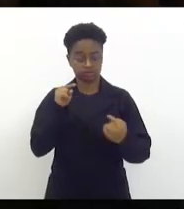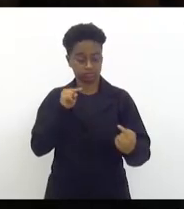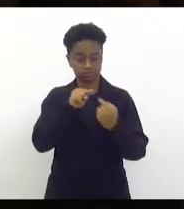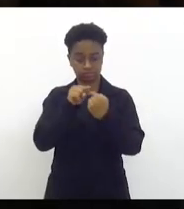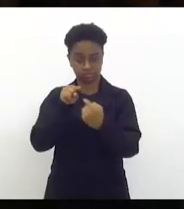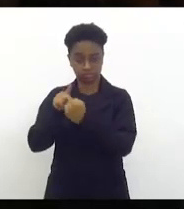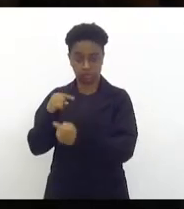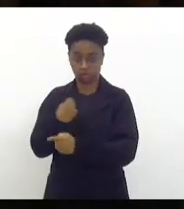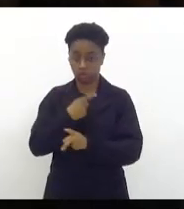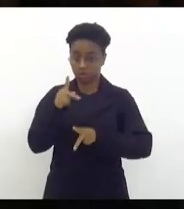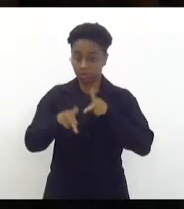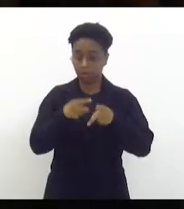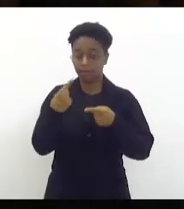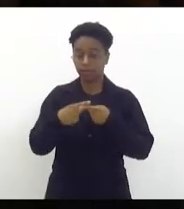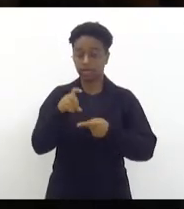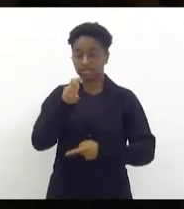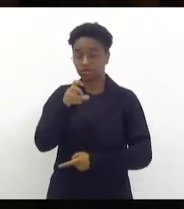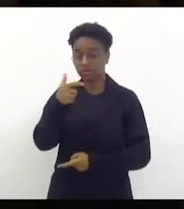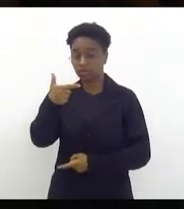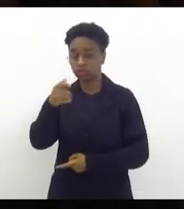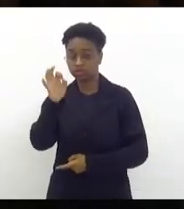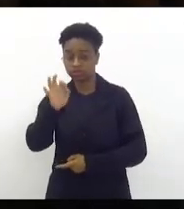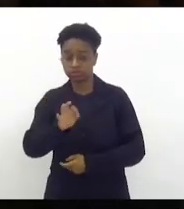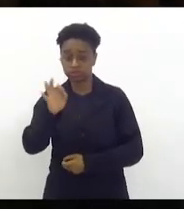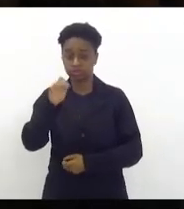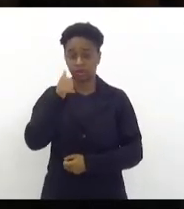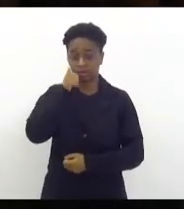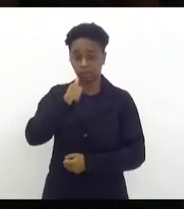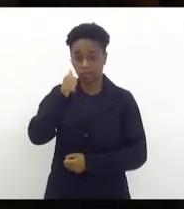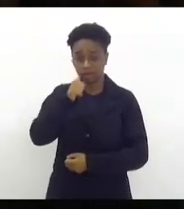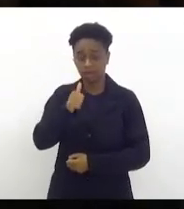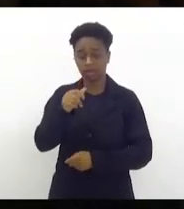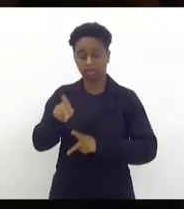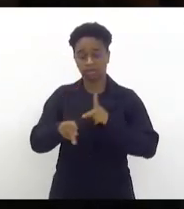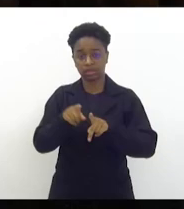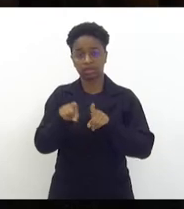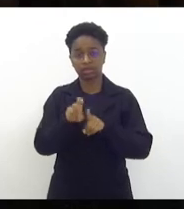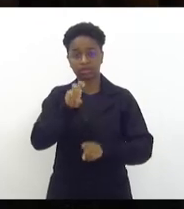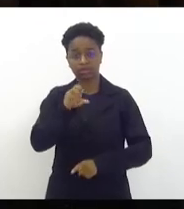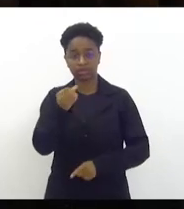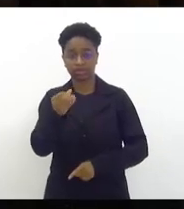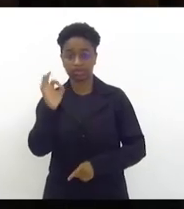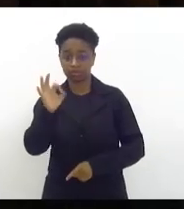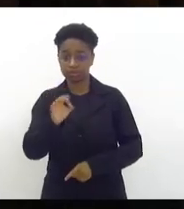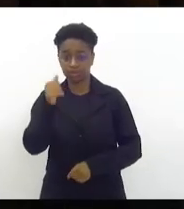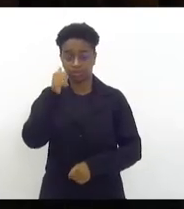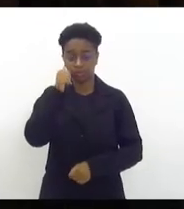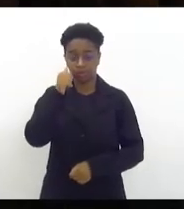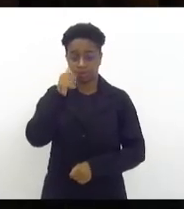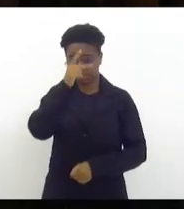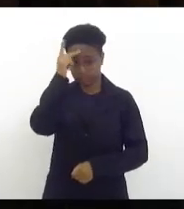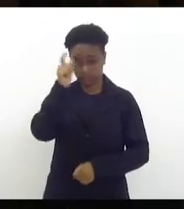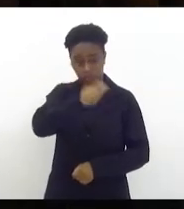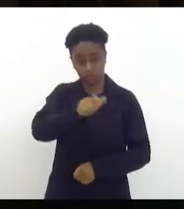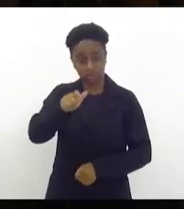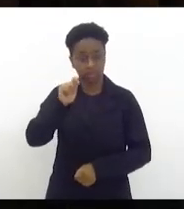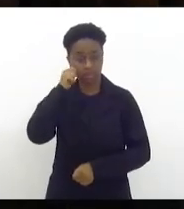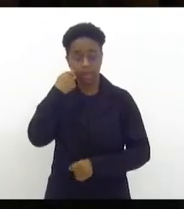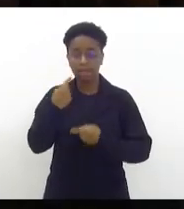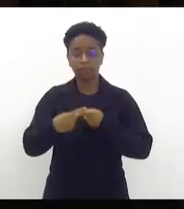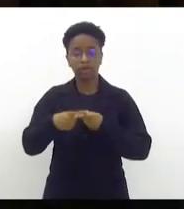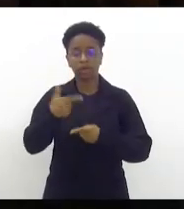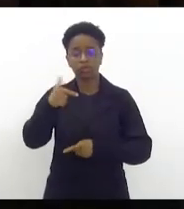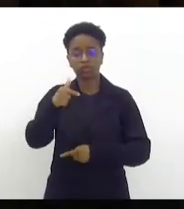povo. Se a gente tem 52% de mulheres, 56% de negras e negras, por que o STF não tem uma